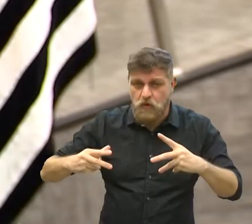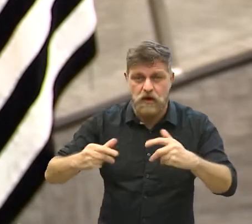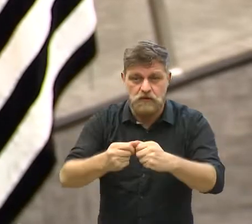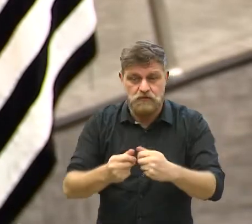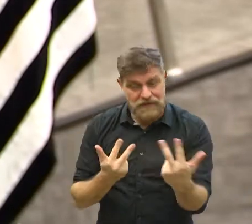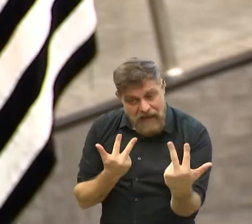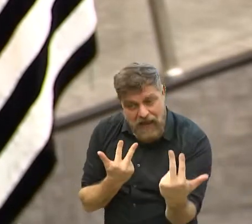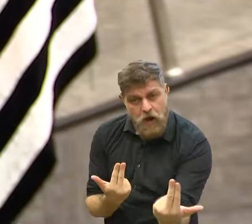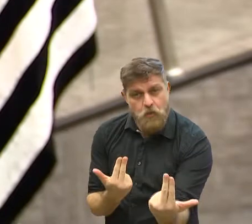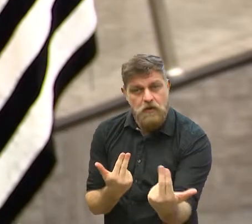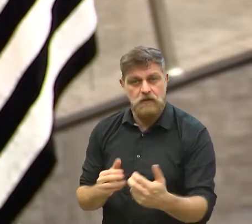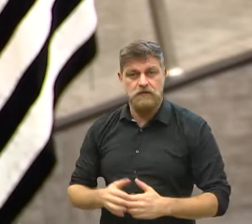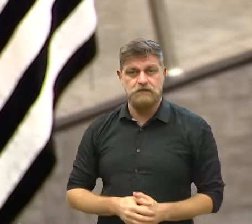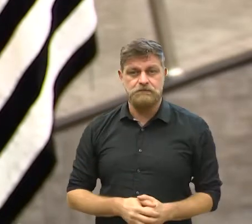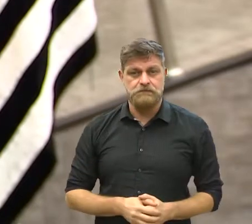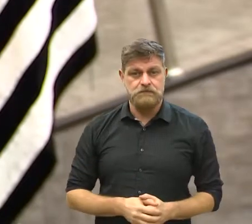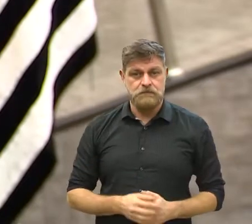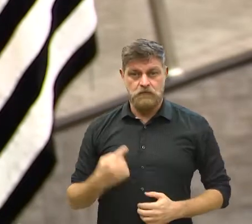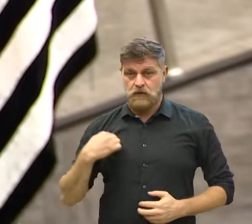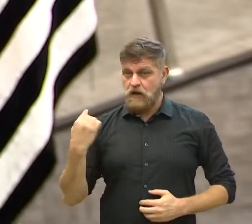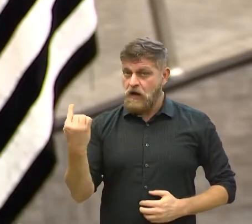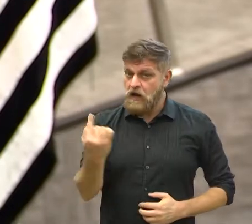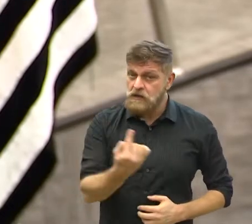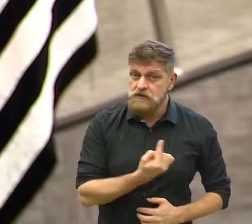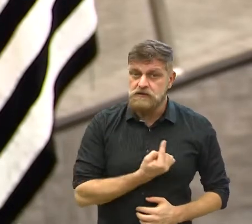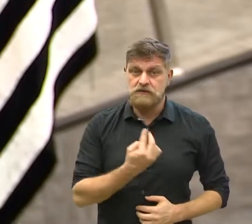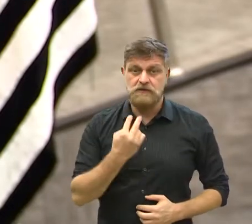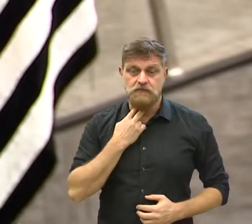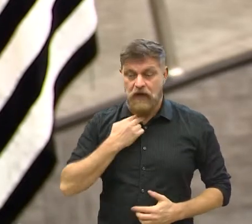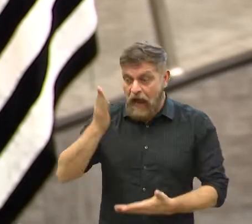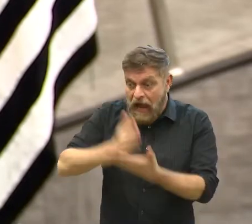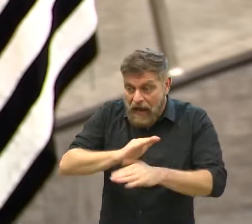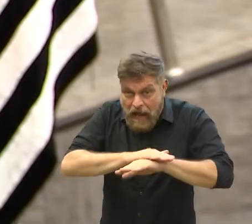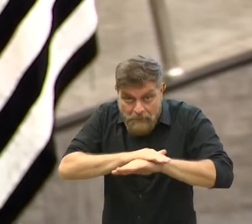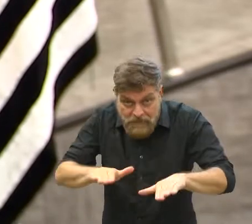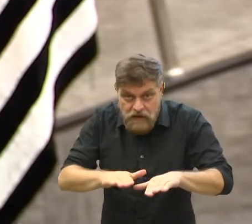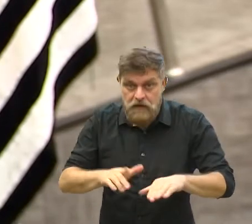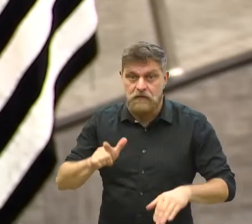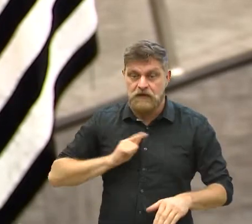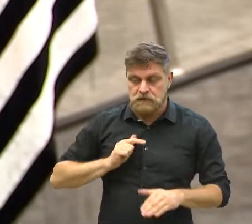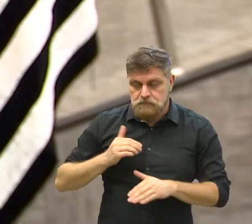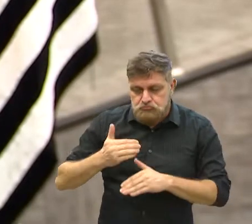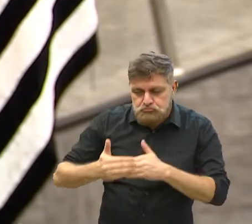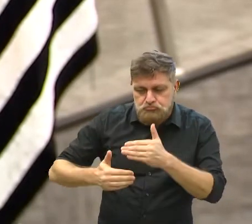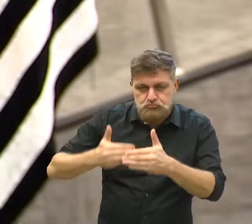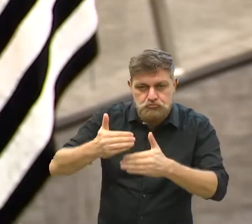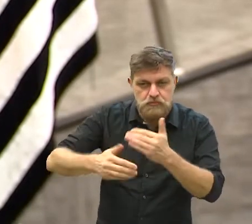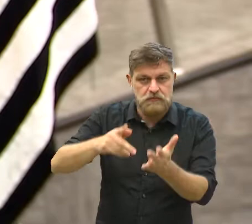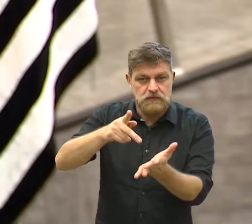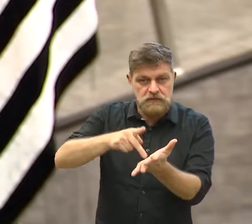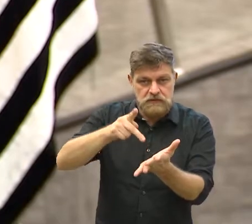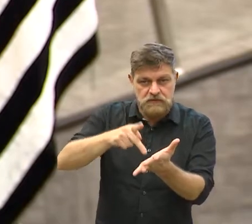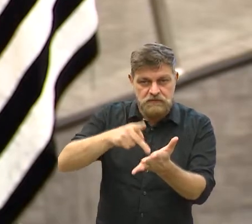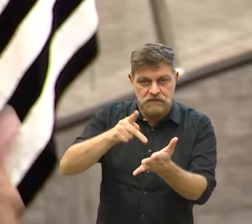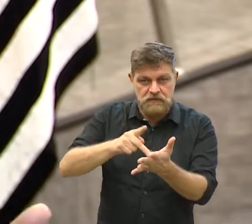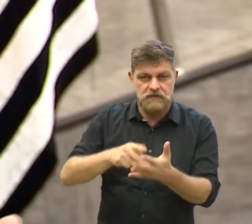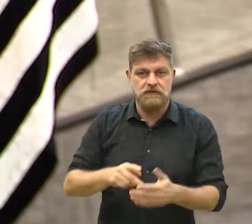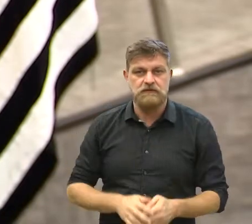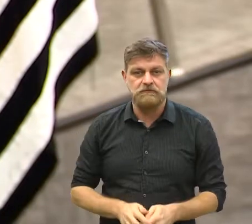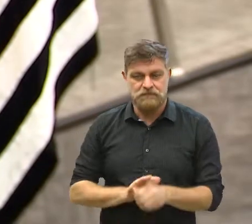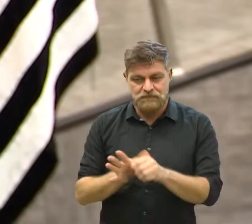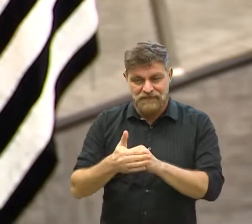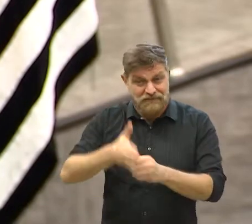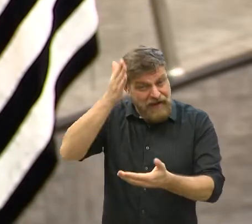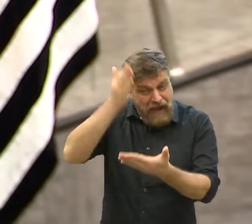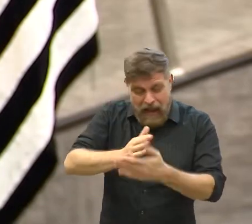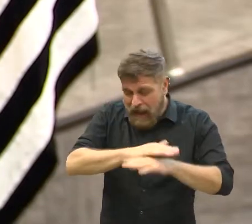que faz o mesmo, que nós não vamos terminar de uma vez, mas vai realmente acabar com isso